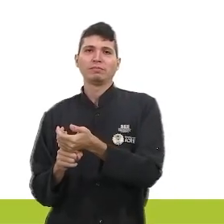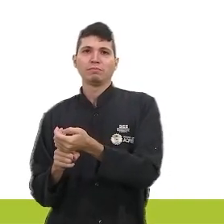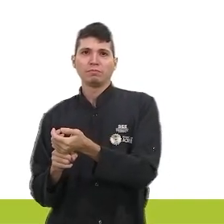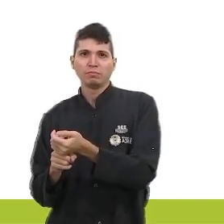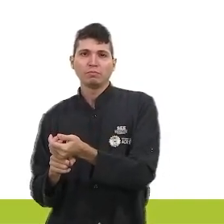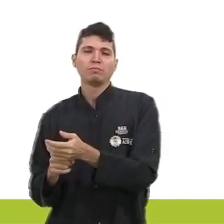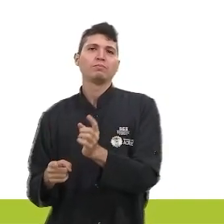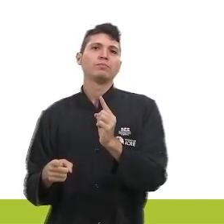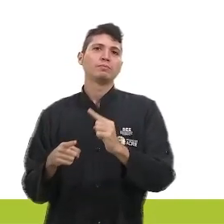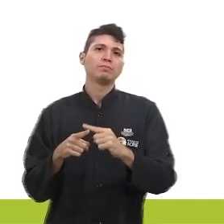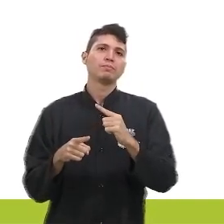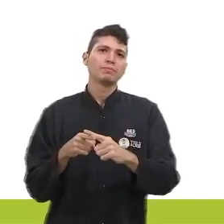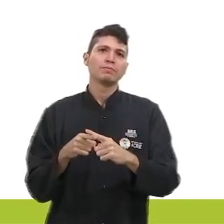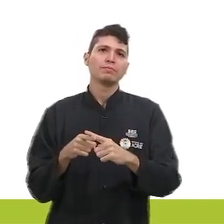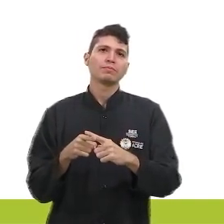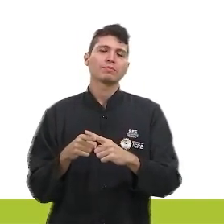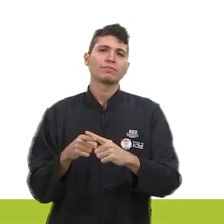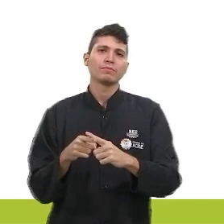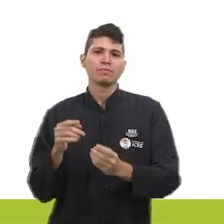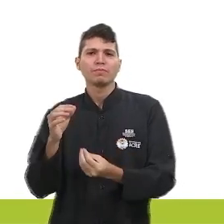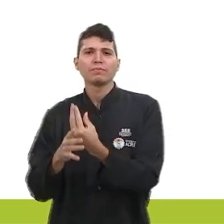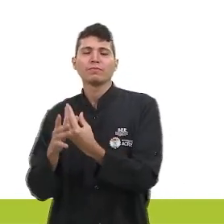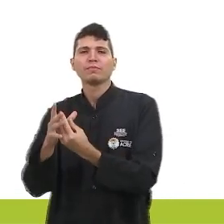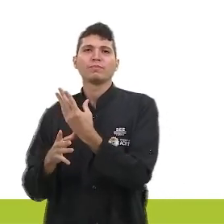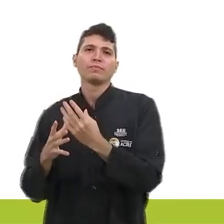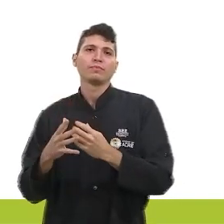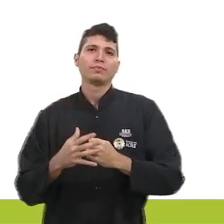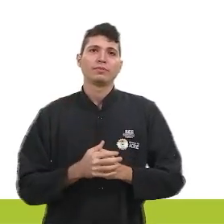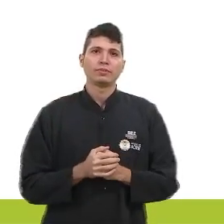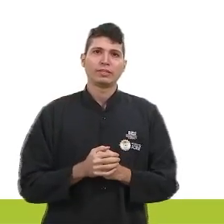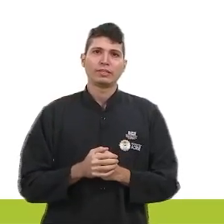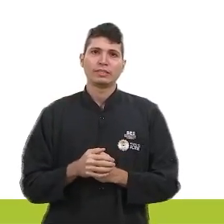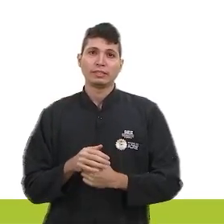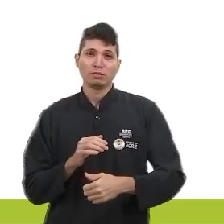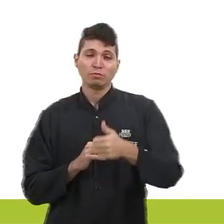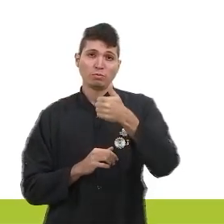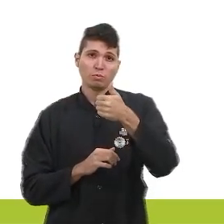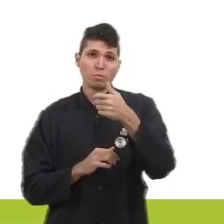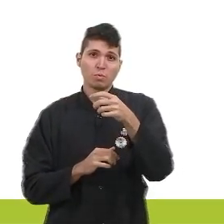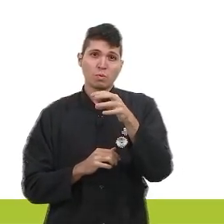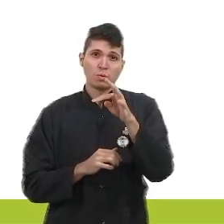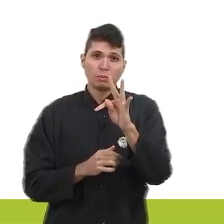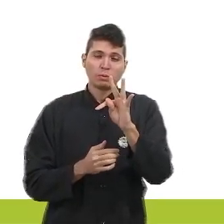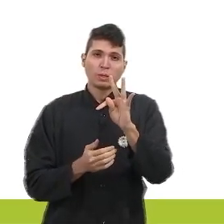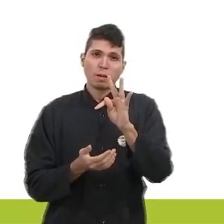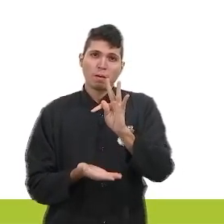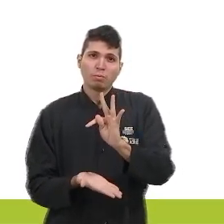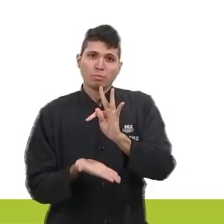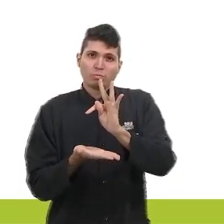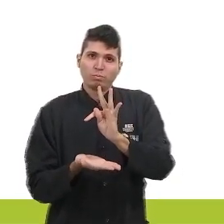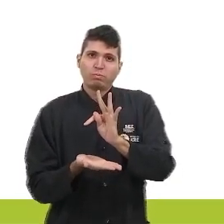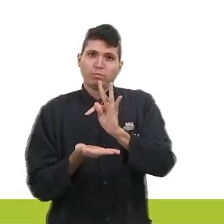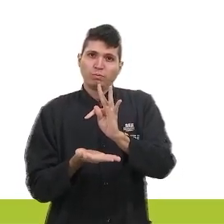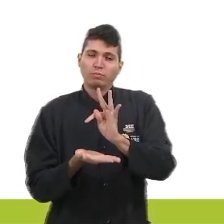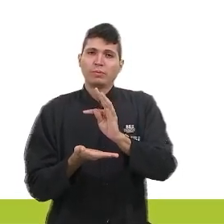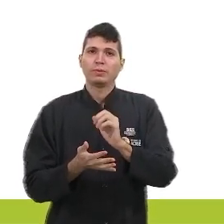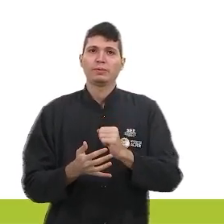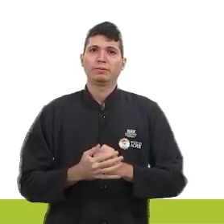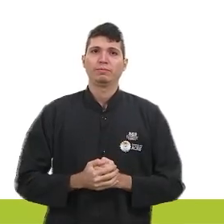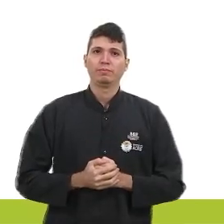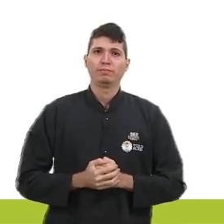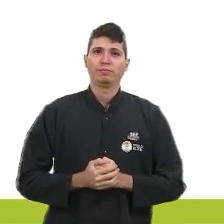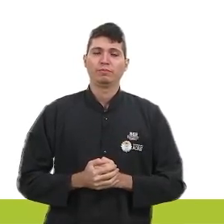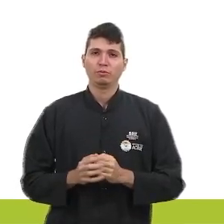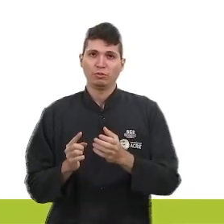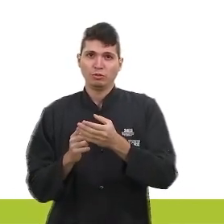milho, porque, olha que interessante, uma tonelada de etanol, ela vai gerar, uma tonelada de